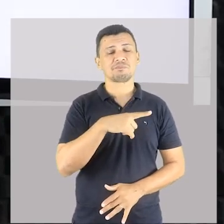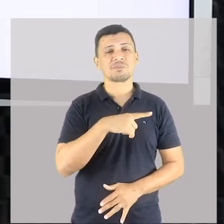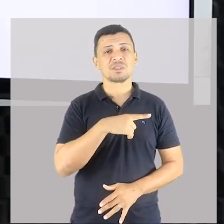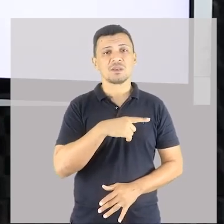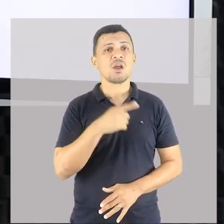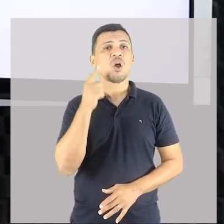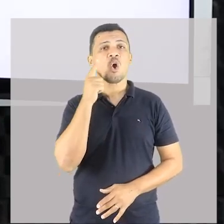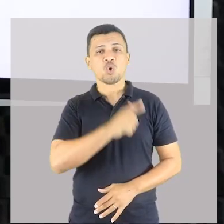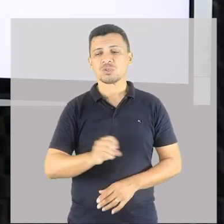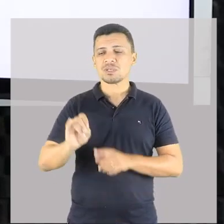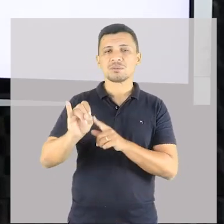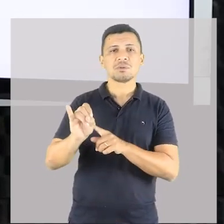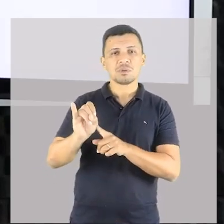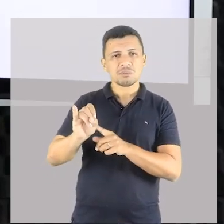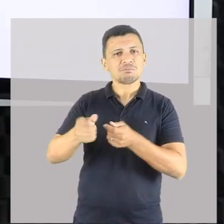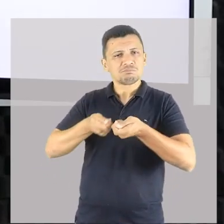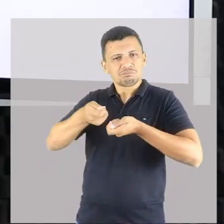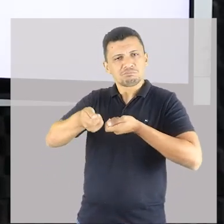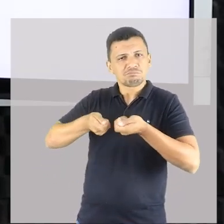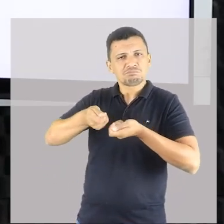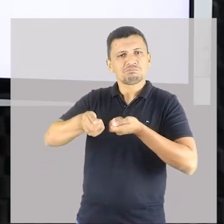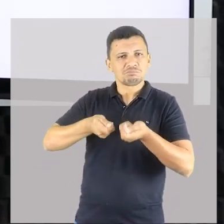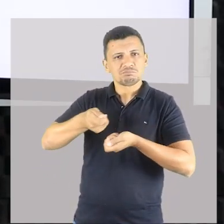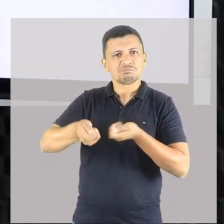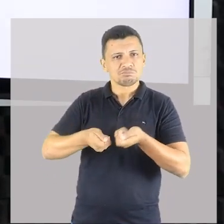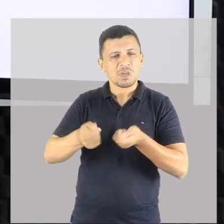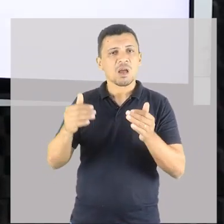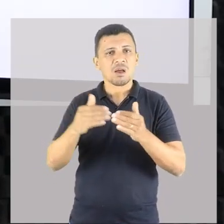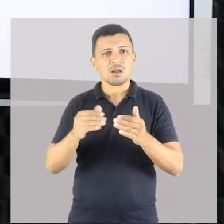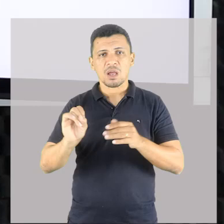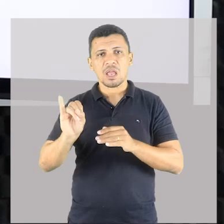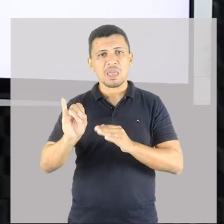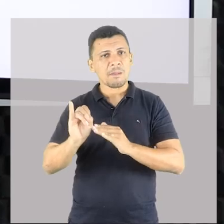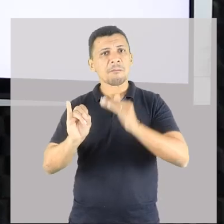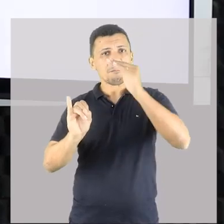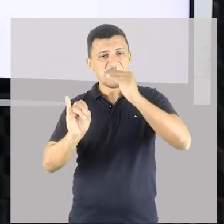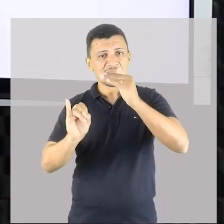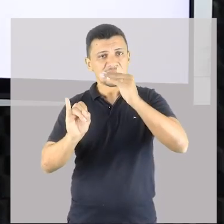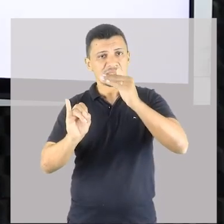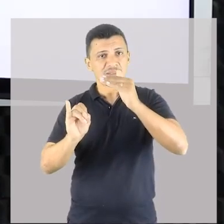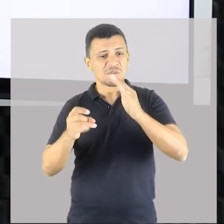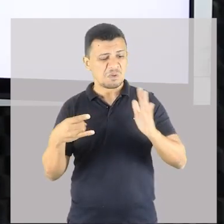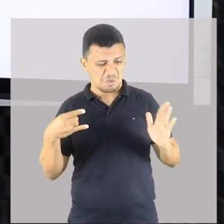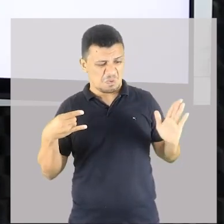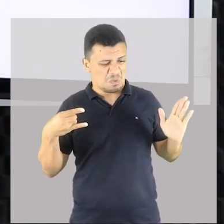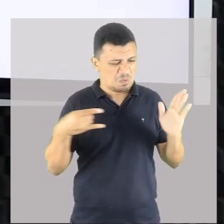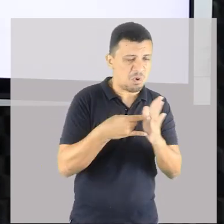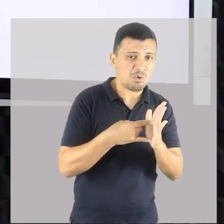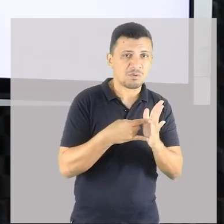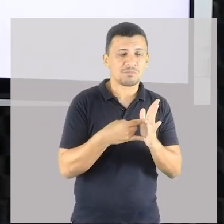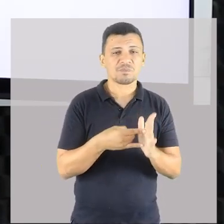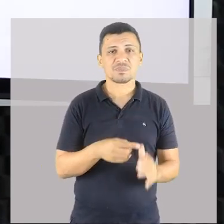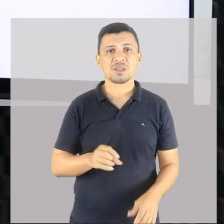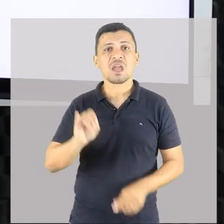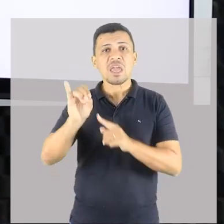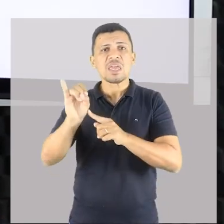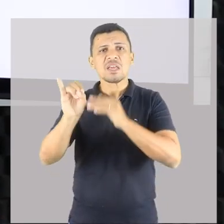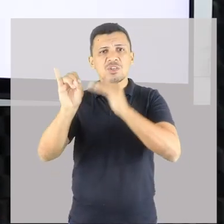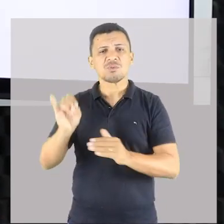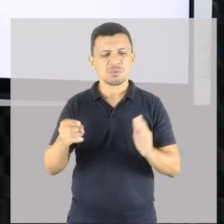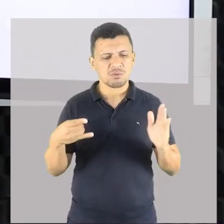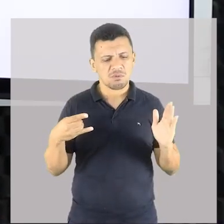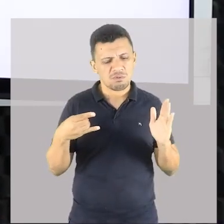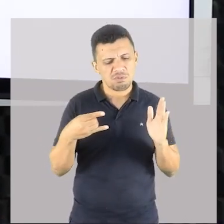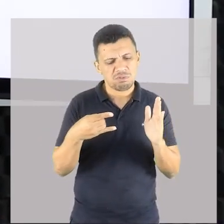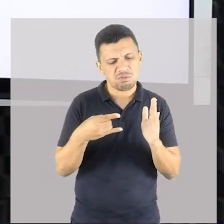eu consigo regular com a intensidade da corrente. Se eu aumentar a corrente, o ímã fica ficando mais intenso. Se eu diminuir a corrente, o ímã vai ficando